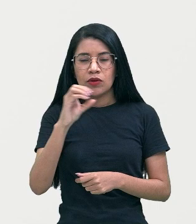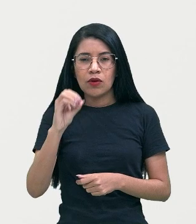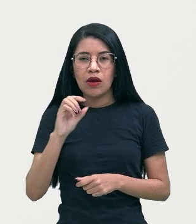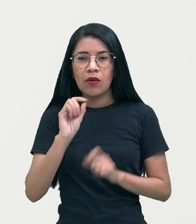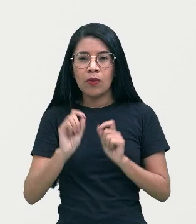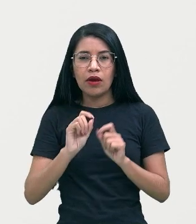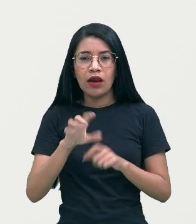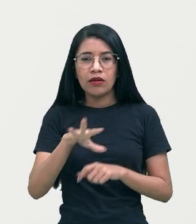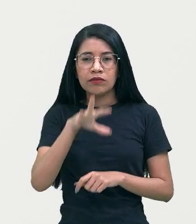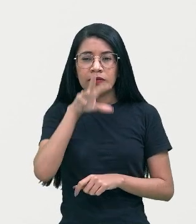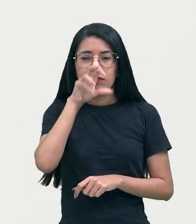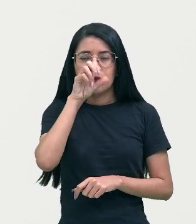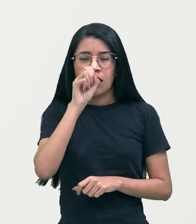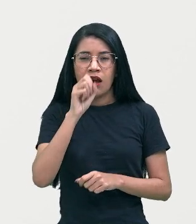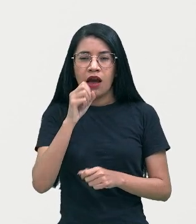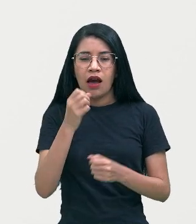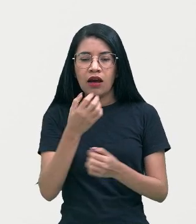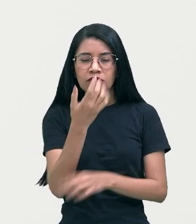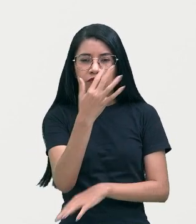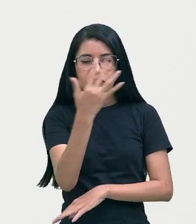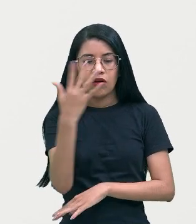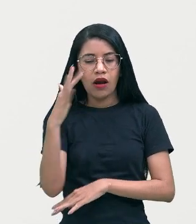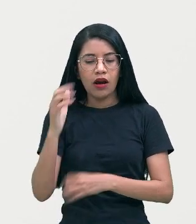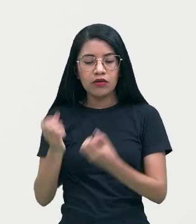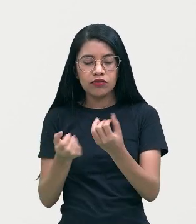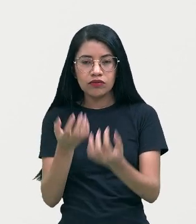respirar fumaça de incêndio,